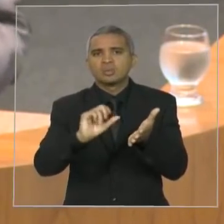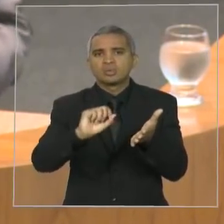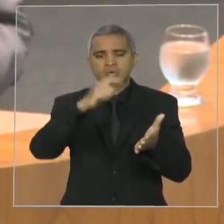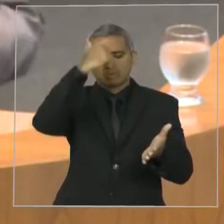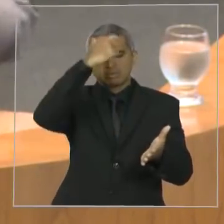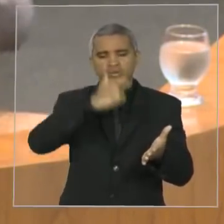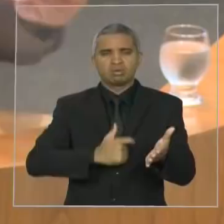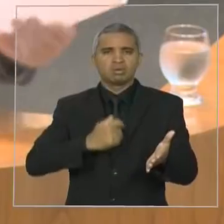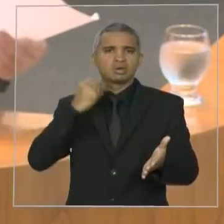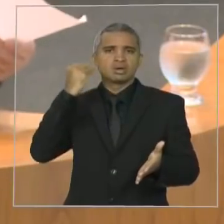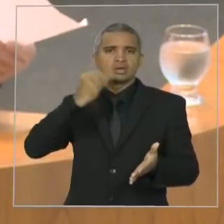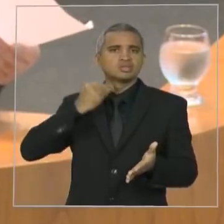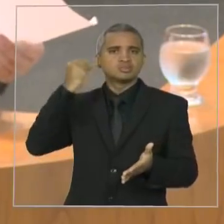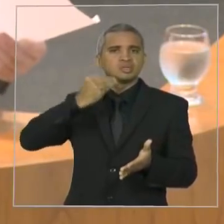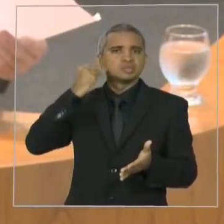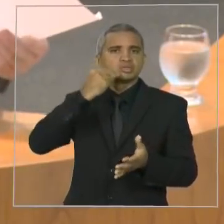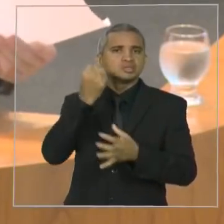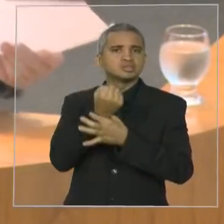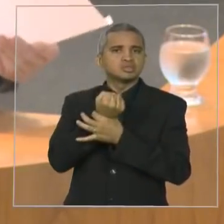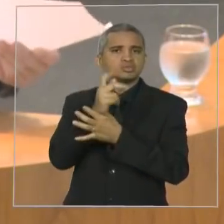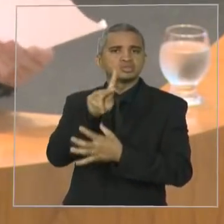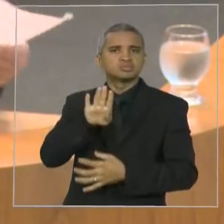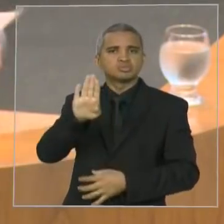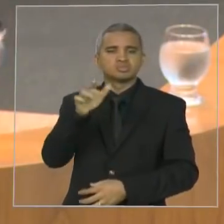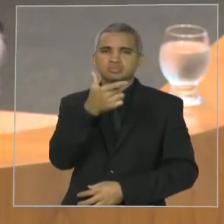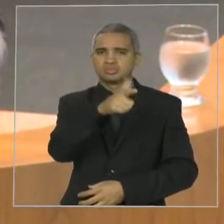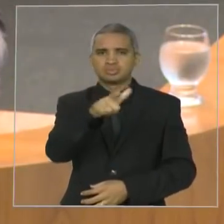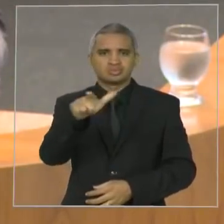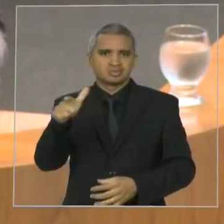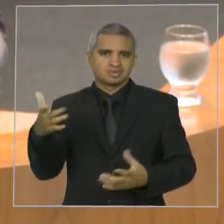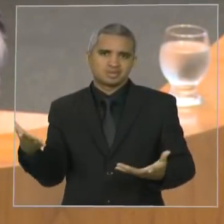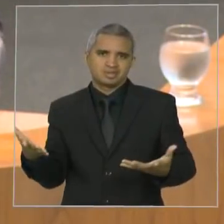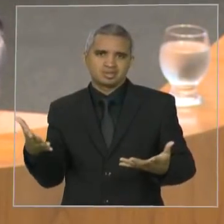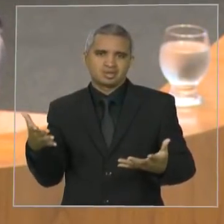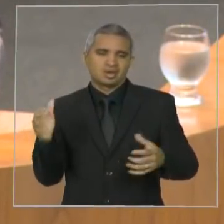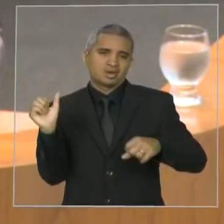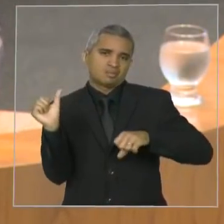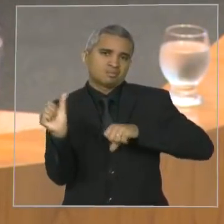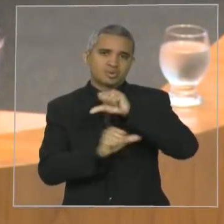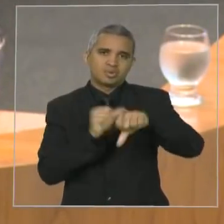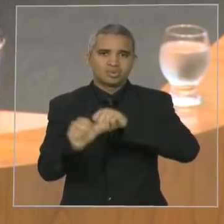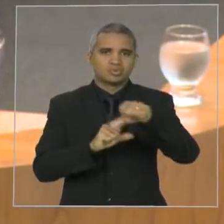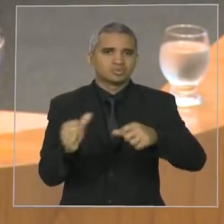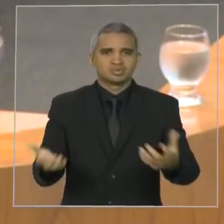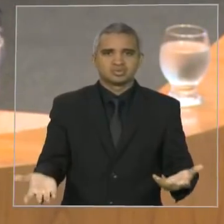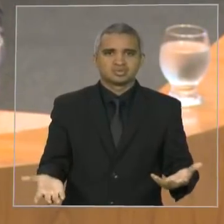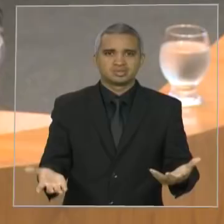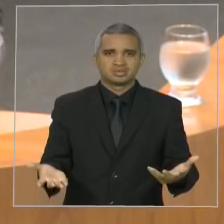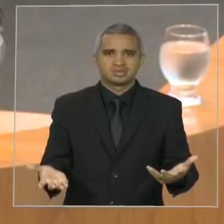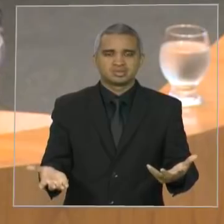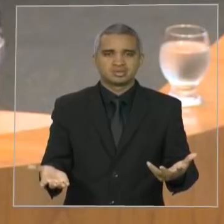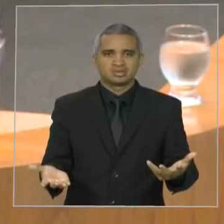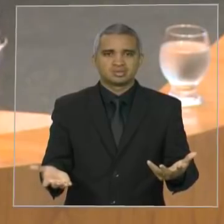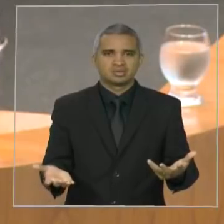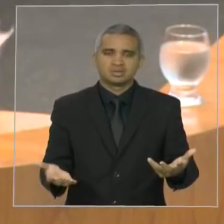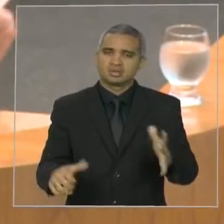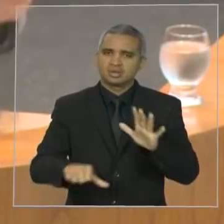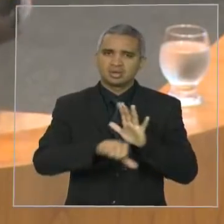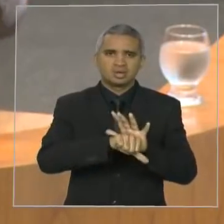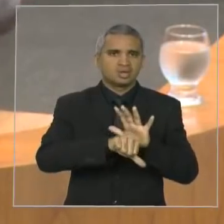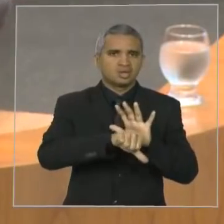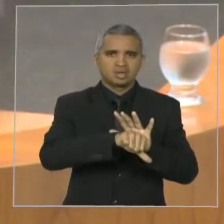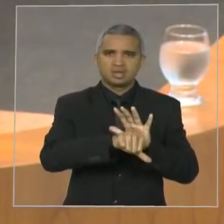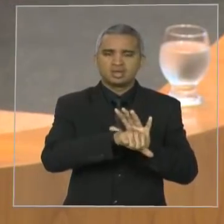o sistema de segurança pública veio perdendo espaço por falta de ministério, é uma